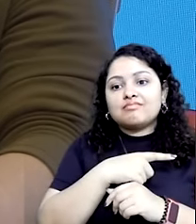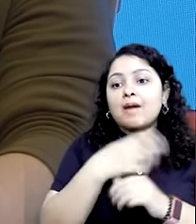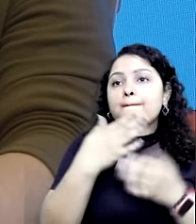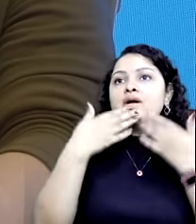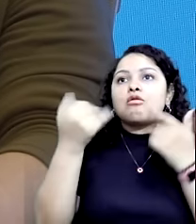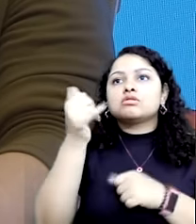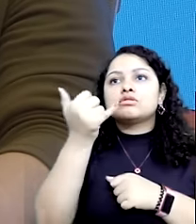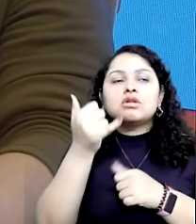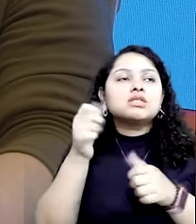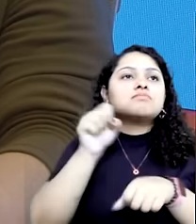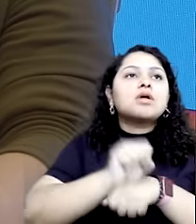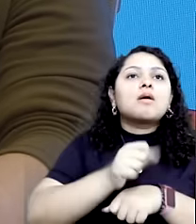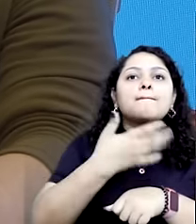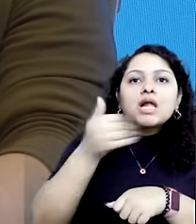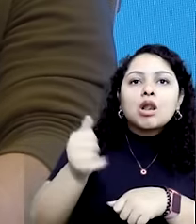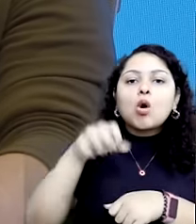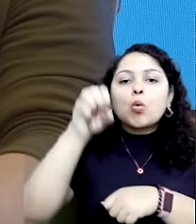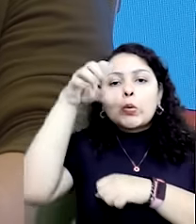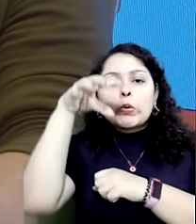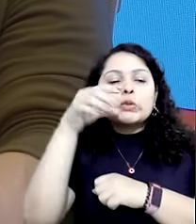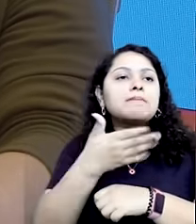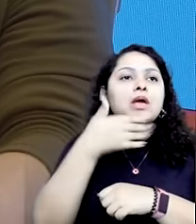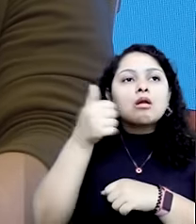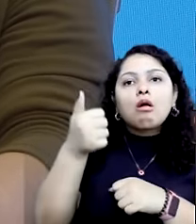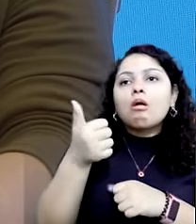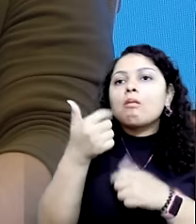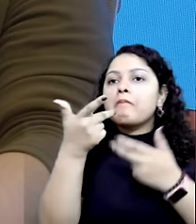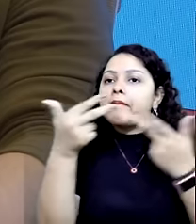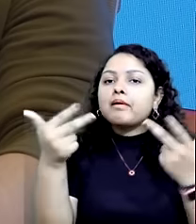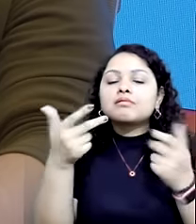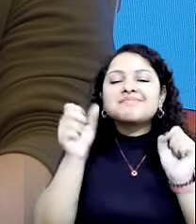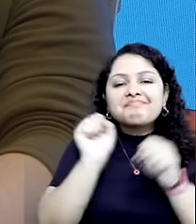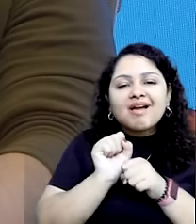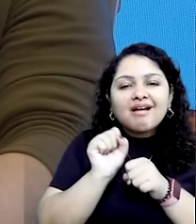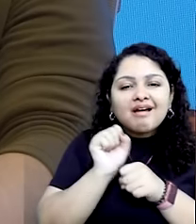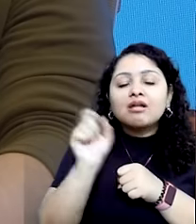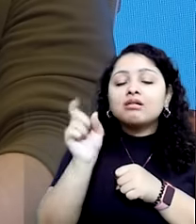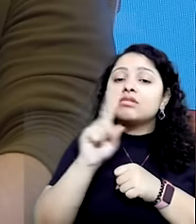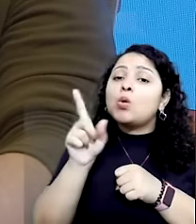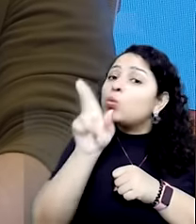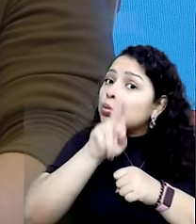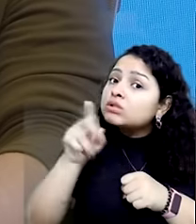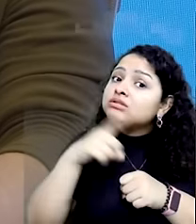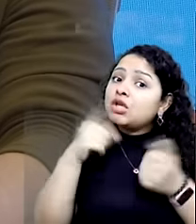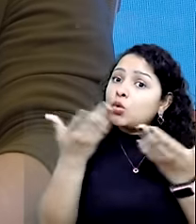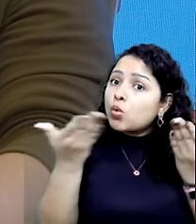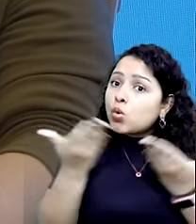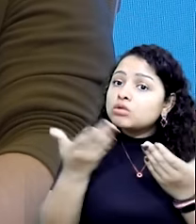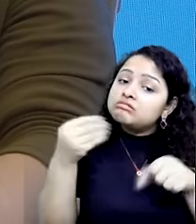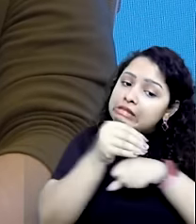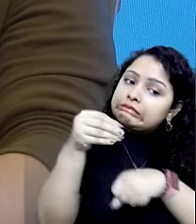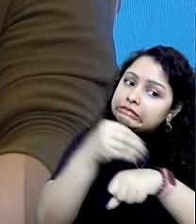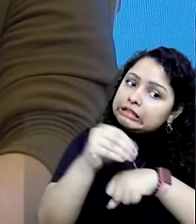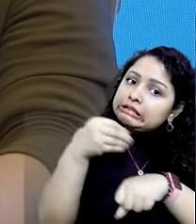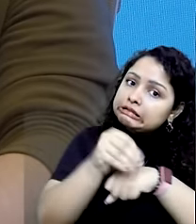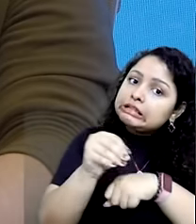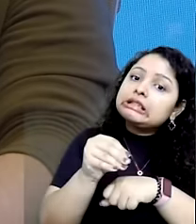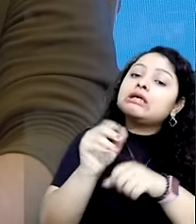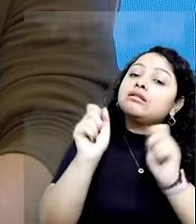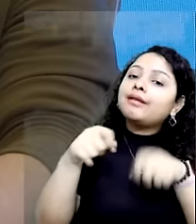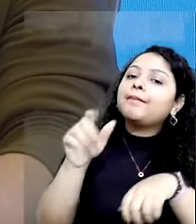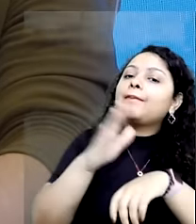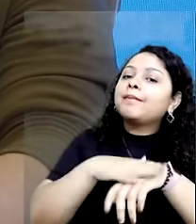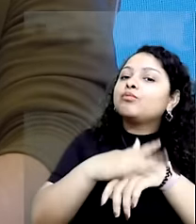dá na gambi arem gente já falou de várias gambiarras que hoje que dá para você fazer com o que você tem ali dentro né da própria empresa teste faça